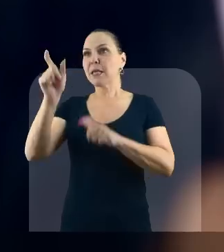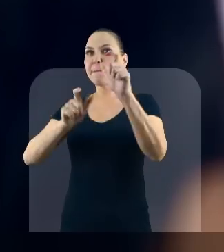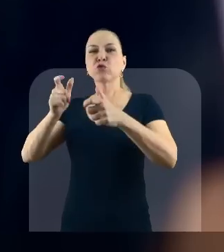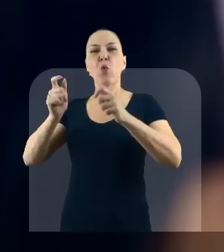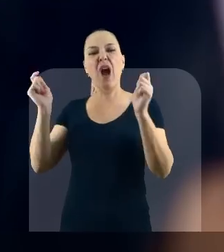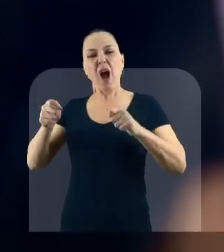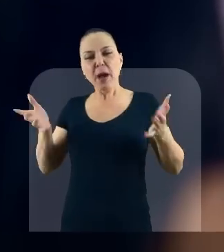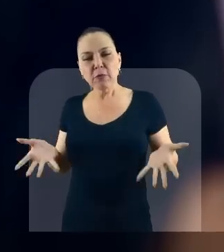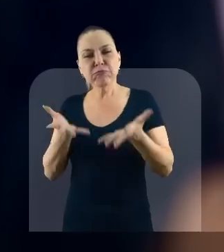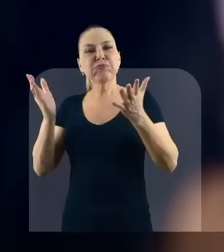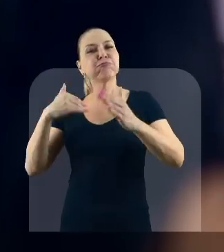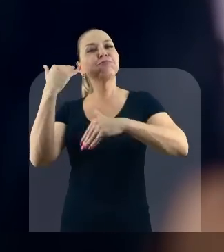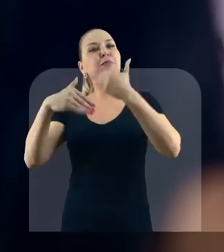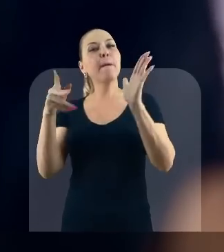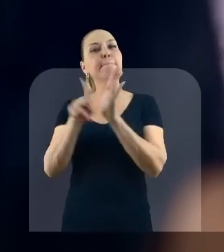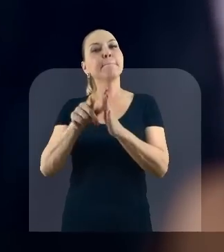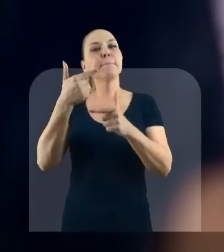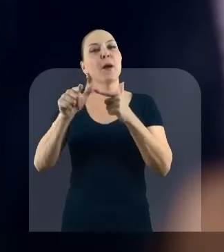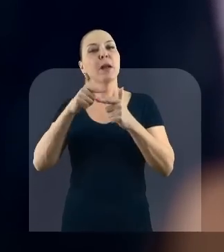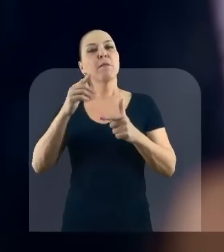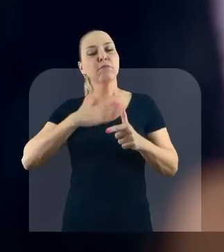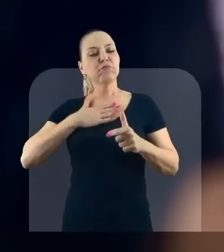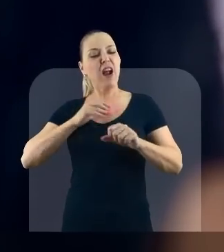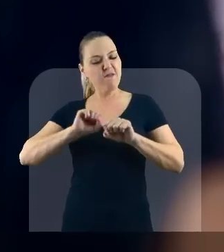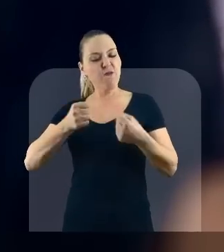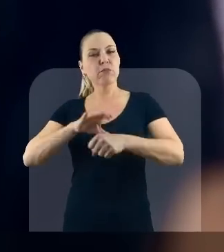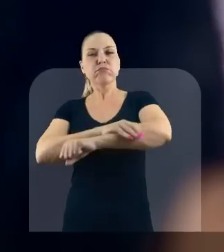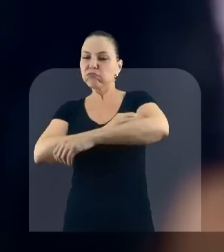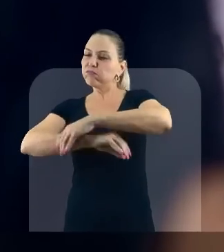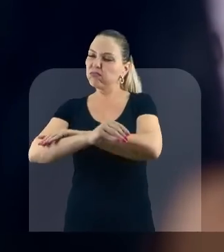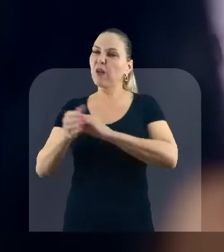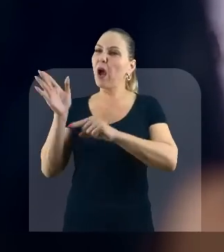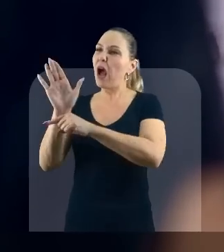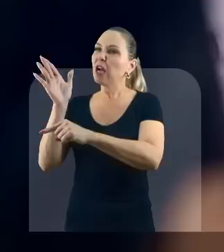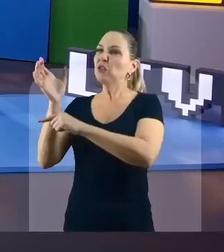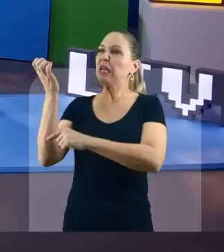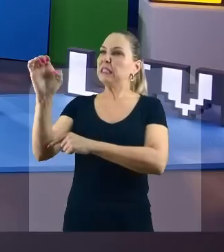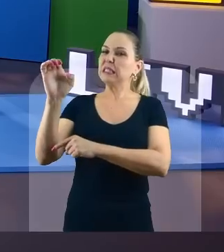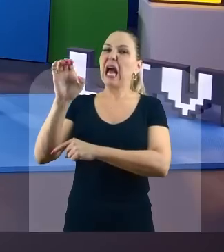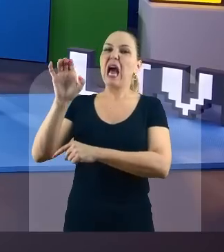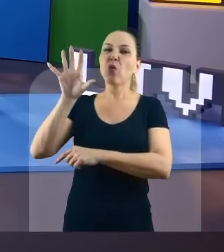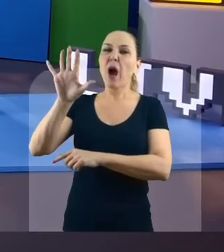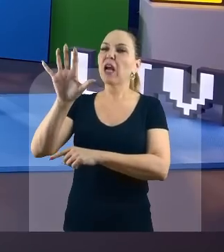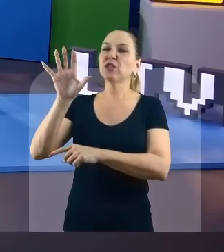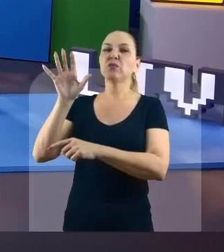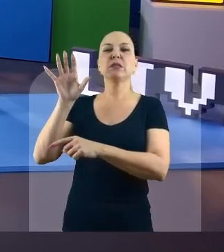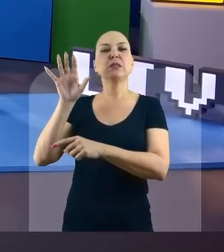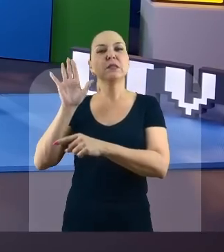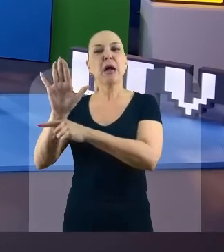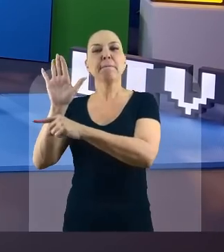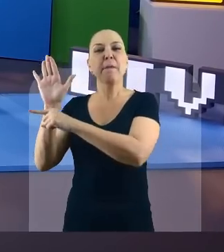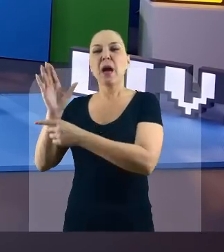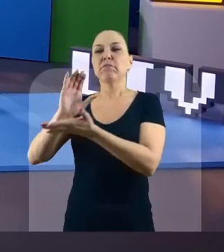pessoas, é dando capacidade de elas superarem os próprios problemas com as próprias pernas e não com a ajuda do Estado, e não com a ajuda de algum partido de esquerda, e não